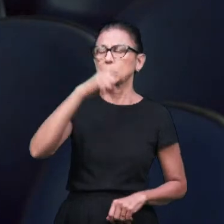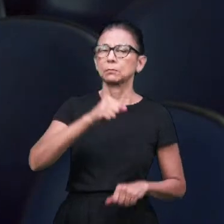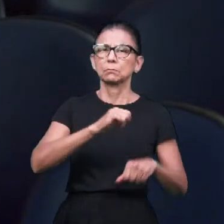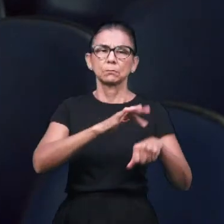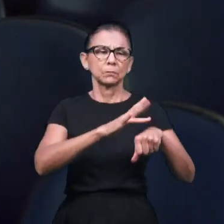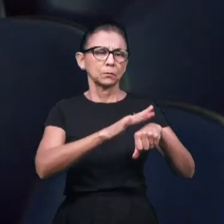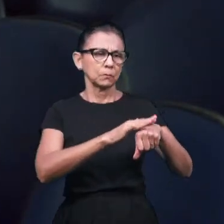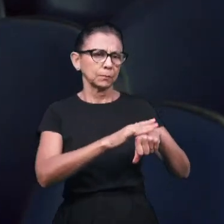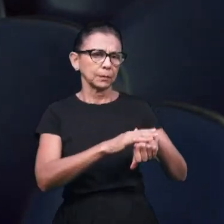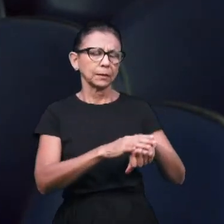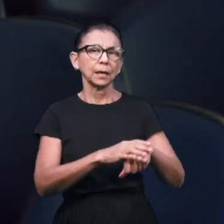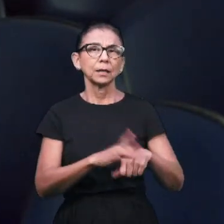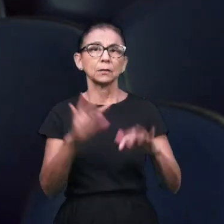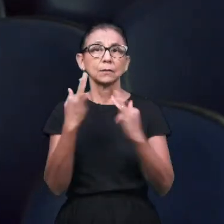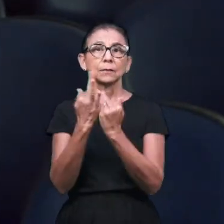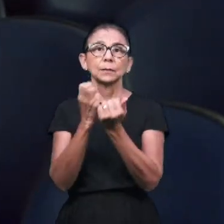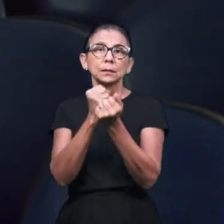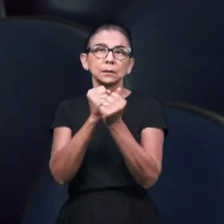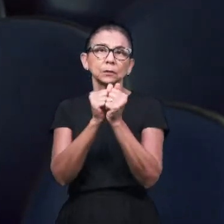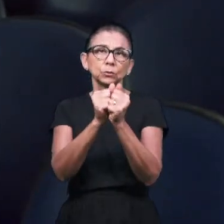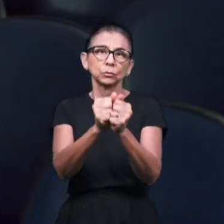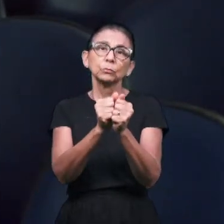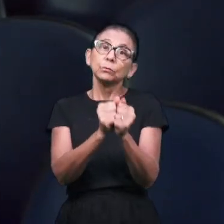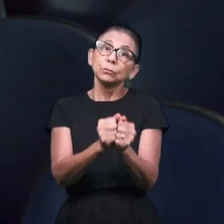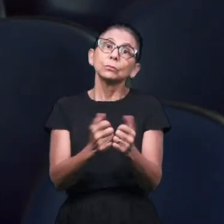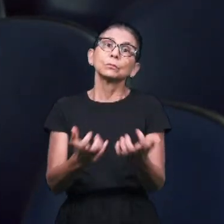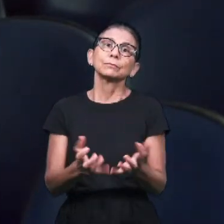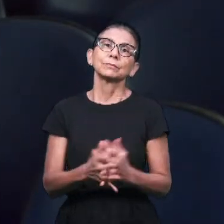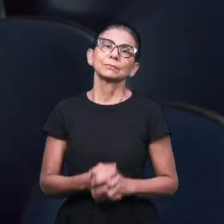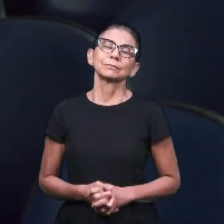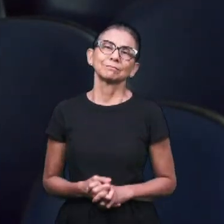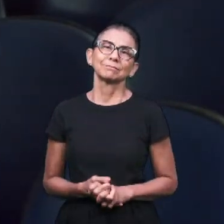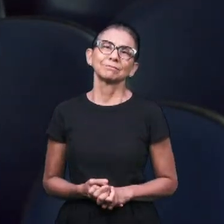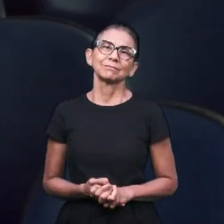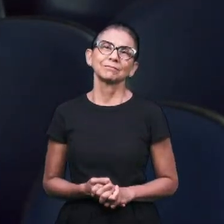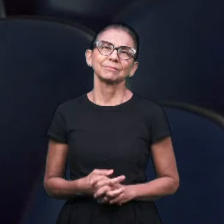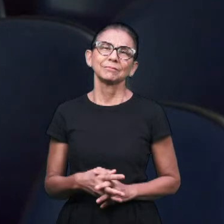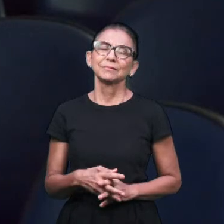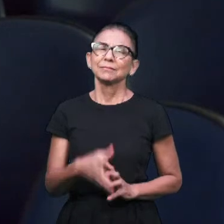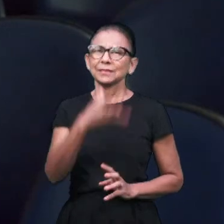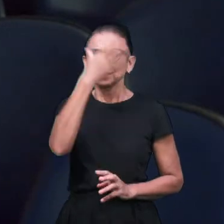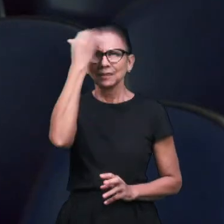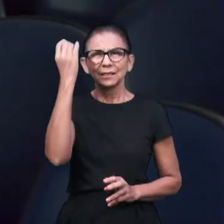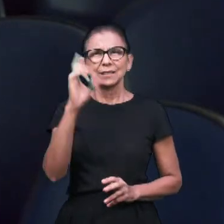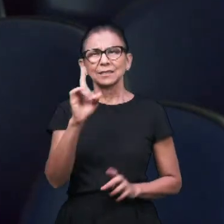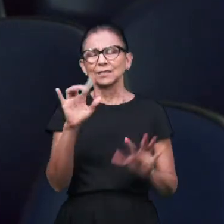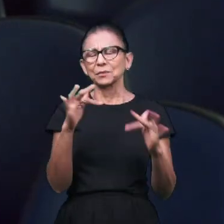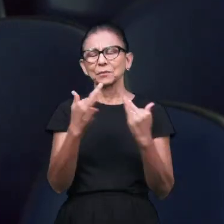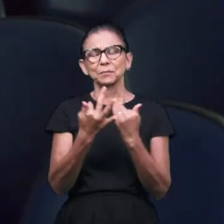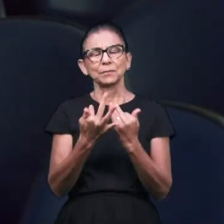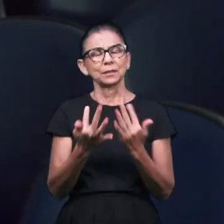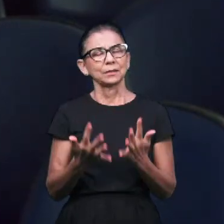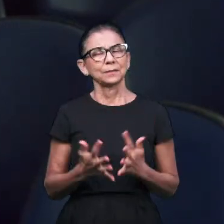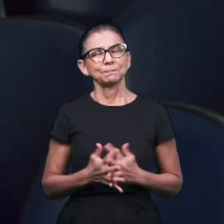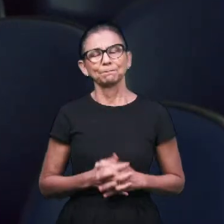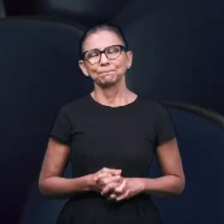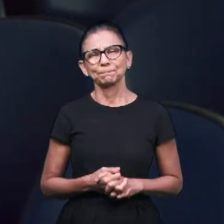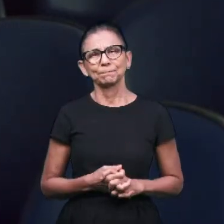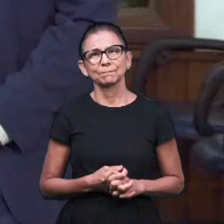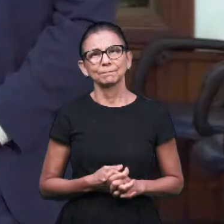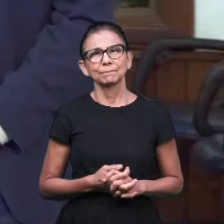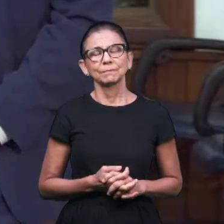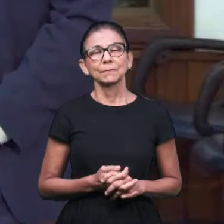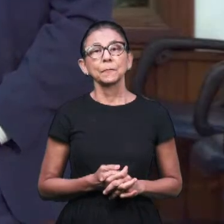o que vai estar com você e a sua família? Então, não esqueça da família em momento algum. Aliás, tem um